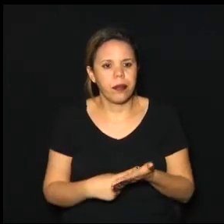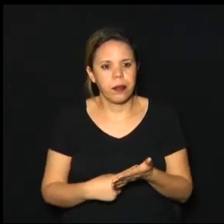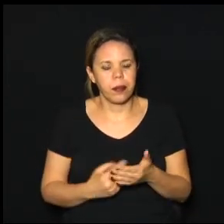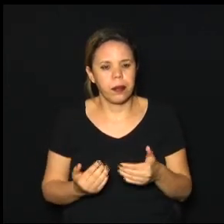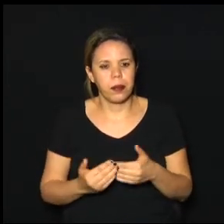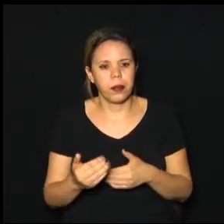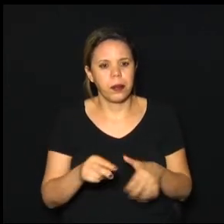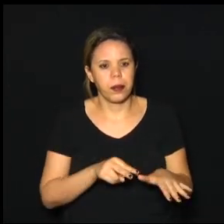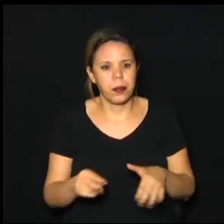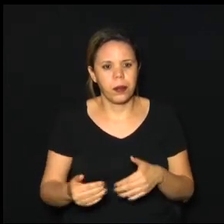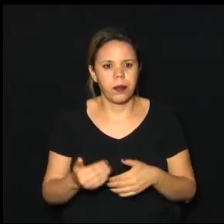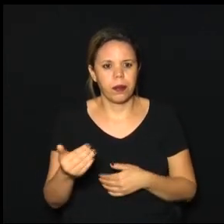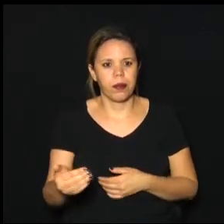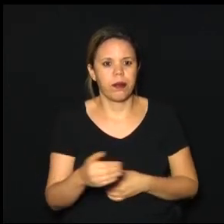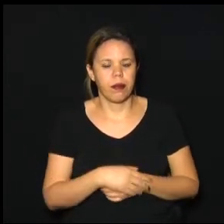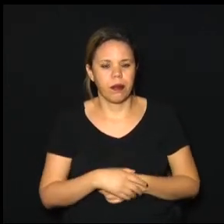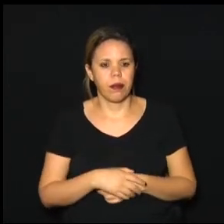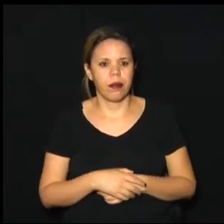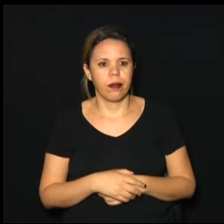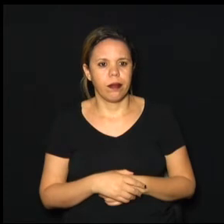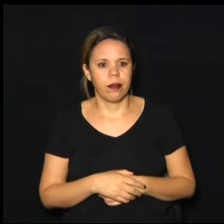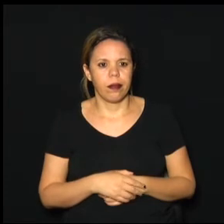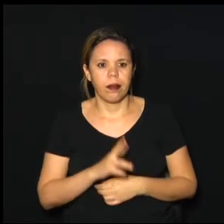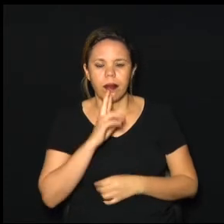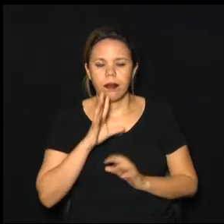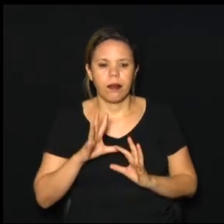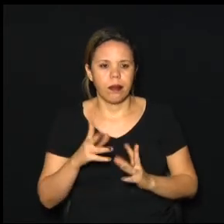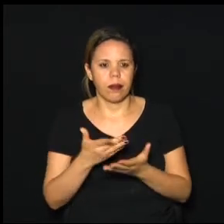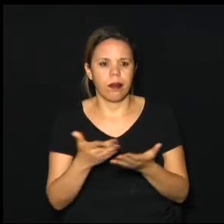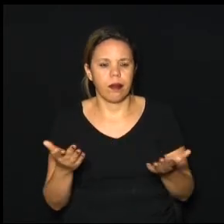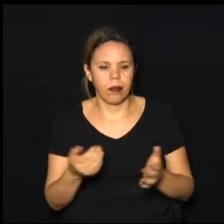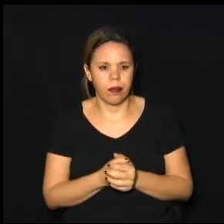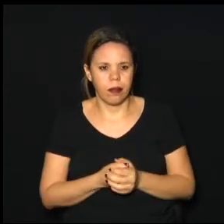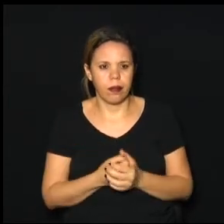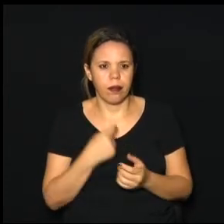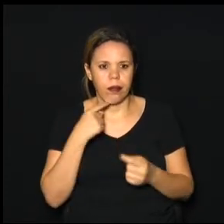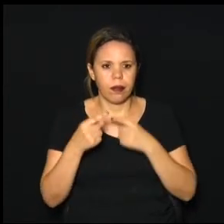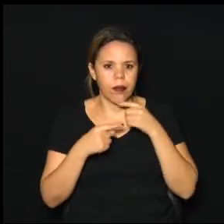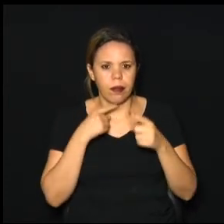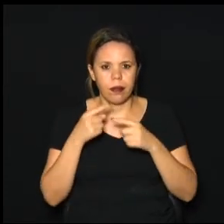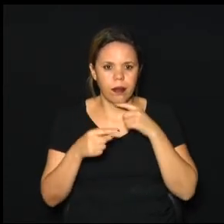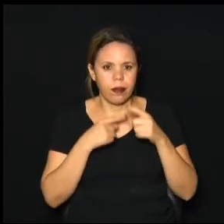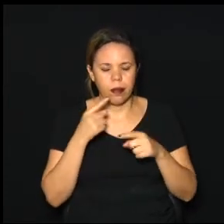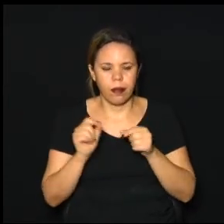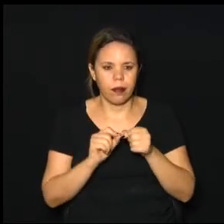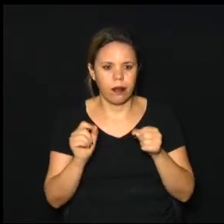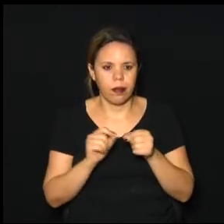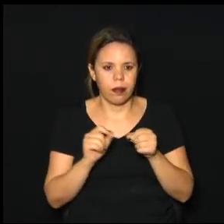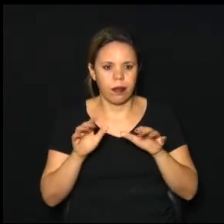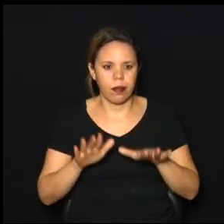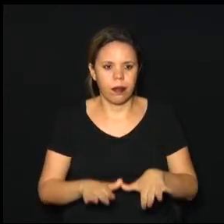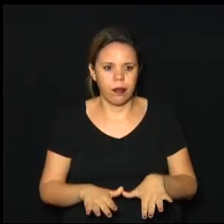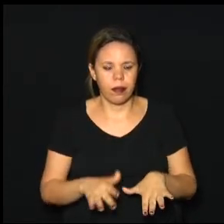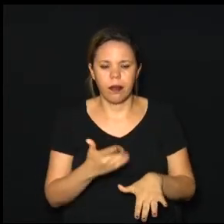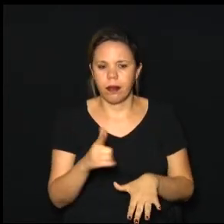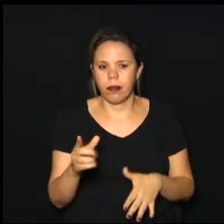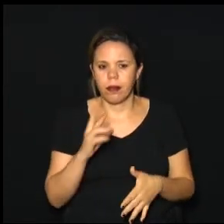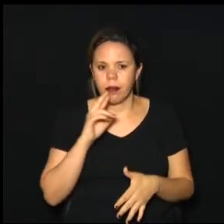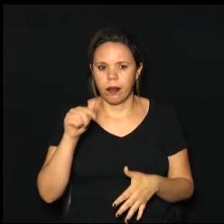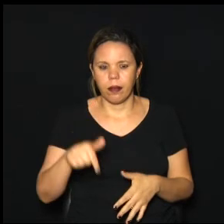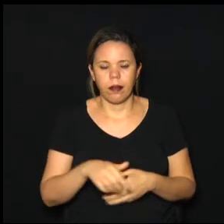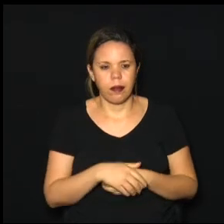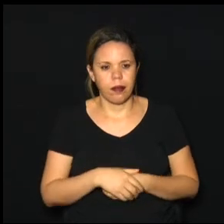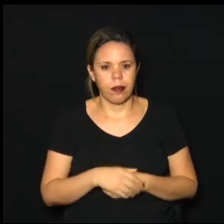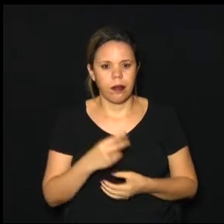decorrer da semana que vem, responder todas aos questionamentos que forem feitos e que ficarem sem respostas aqui.